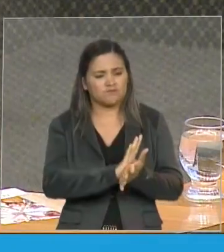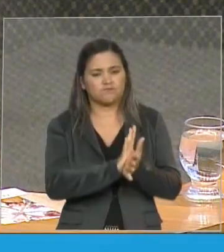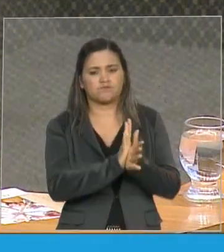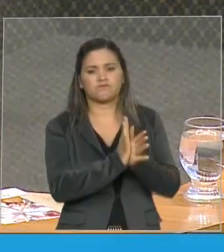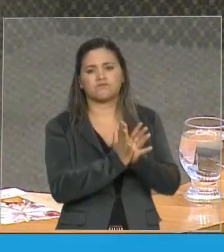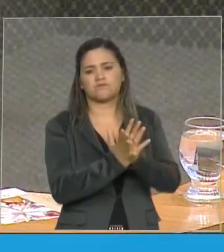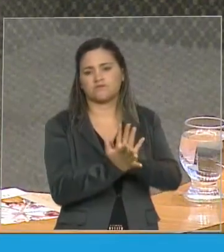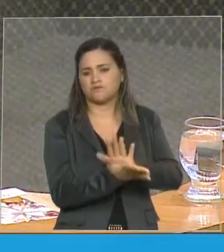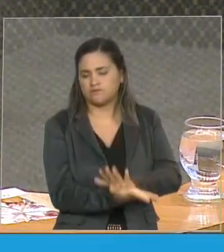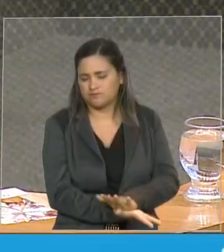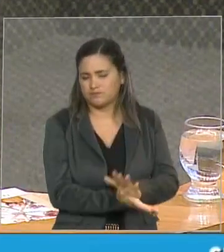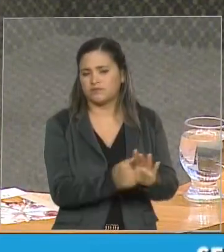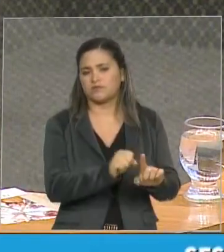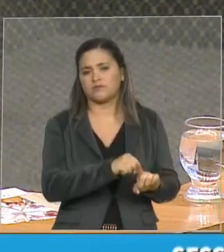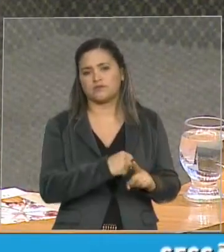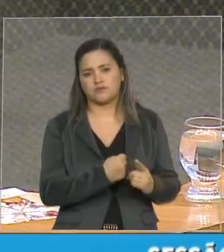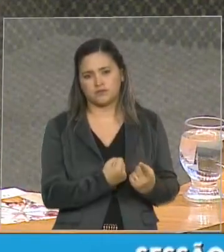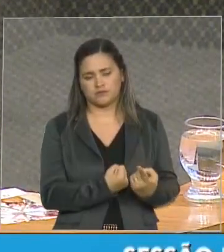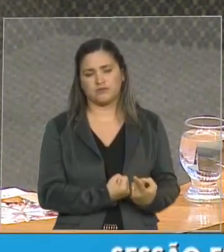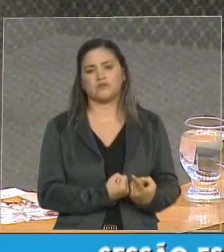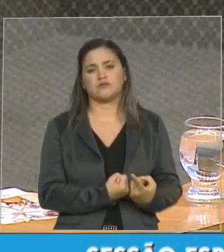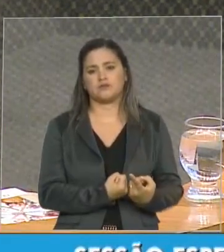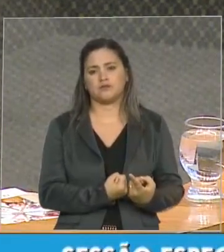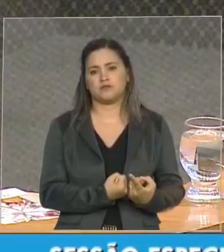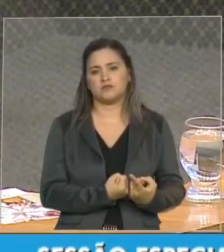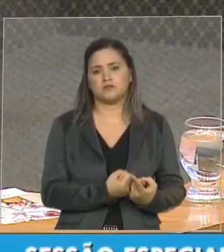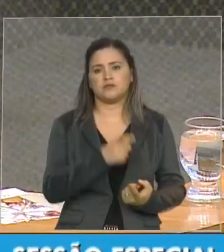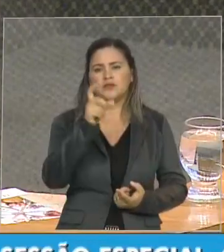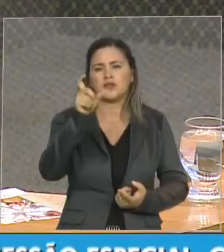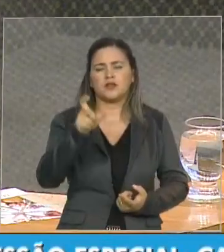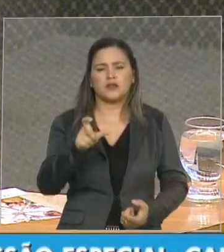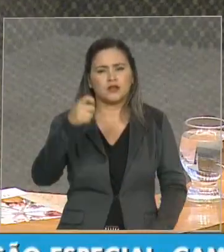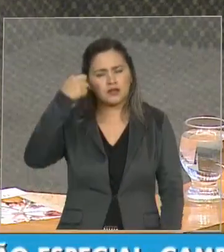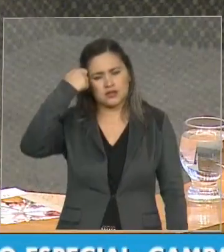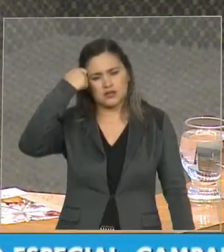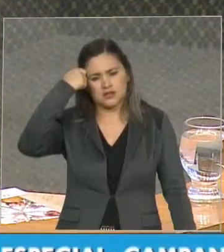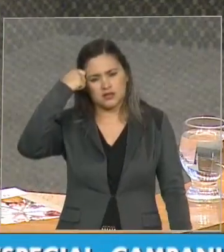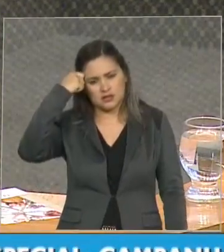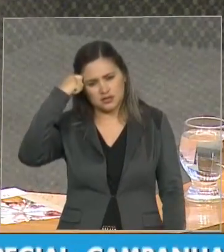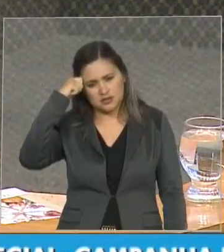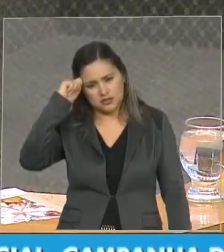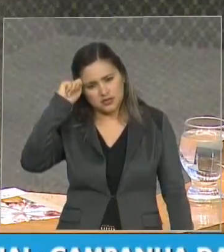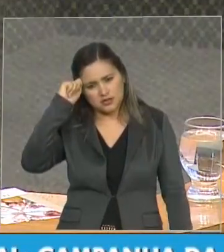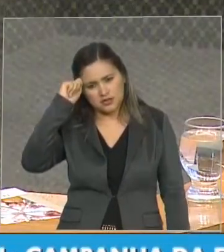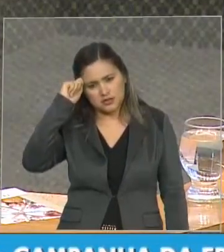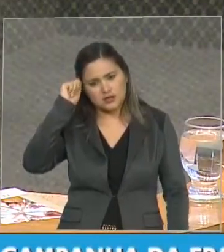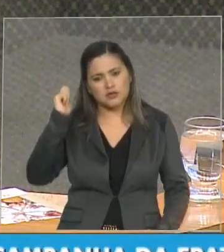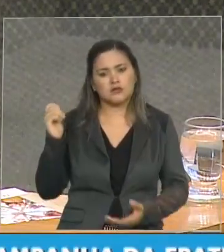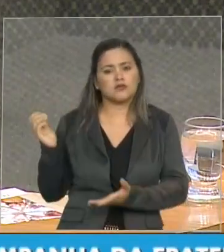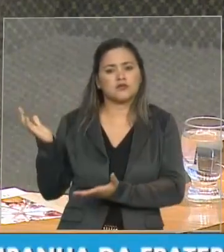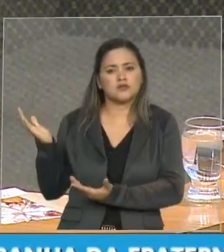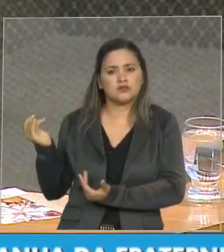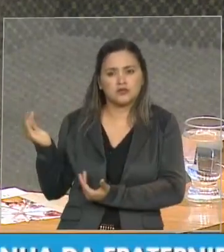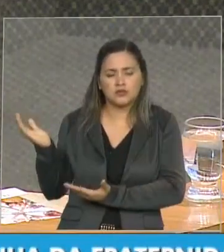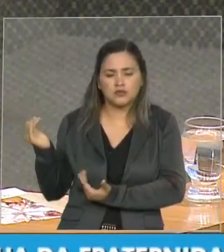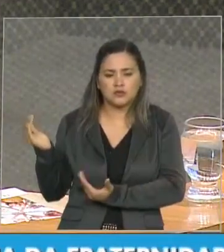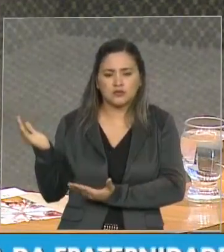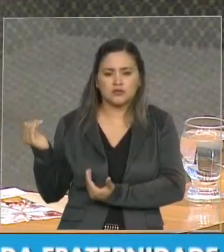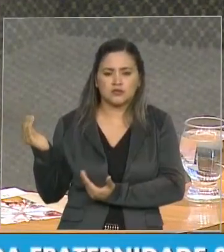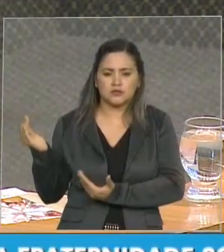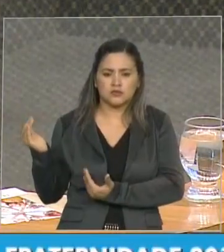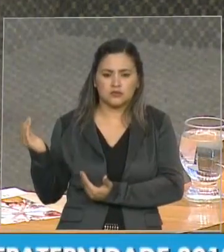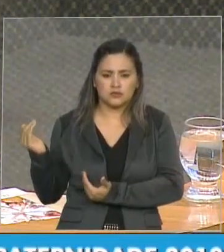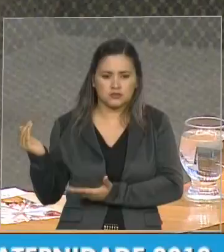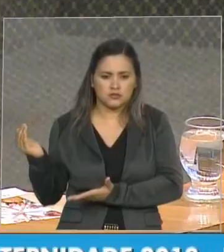socialmente. É um rosto negro. É um rosto jovem. É um